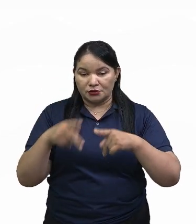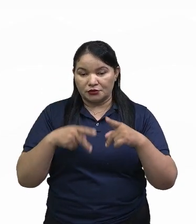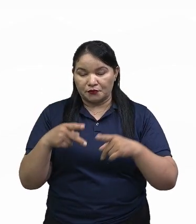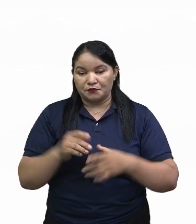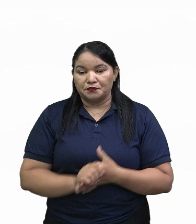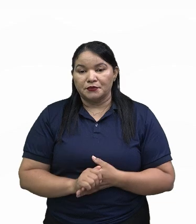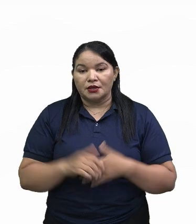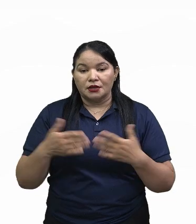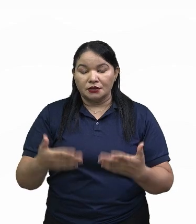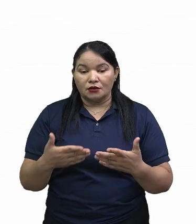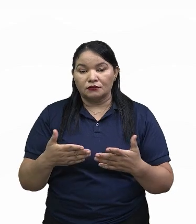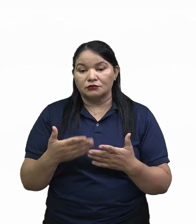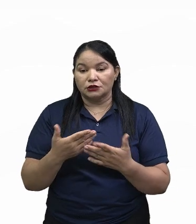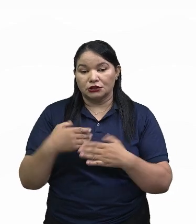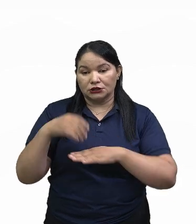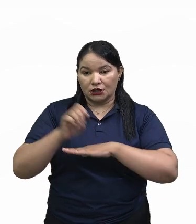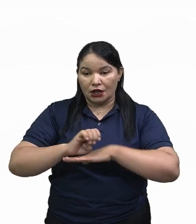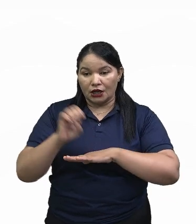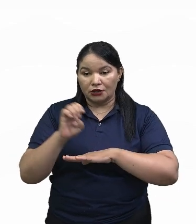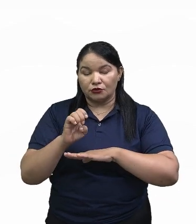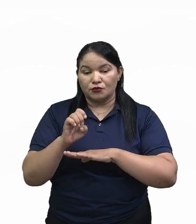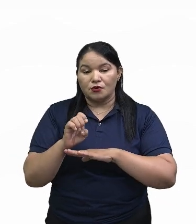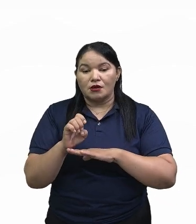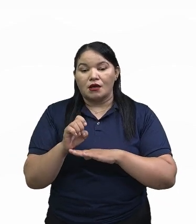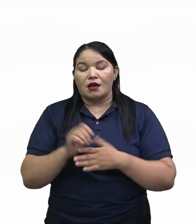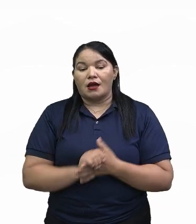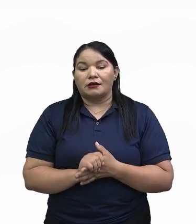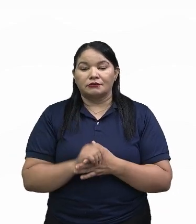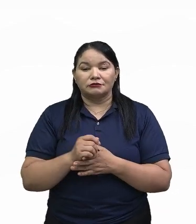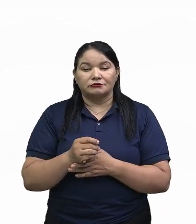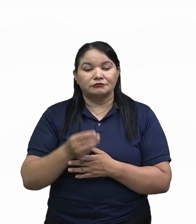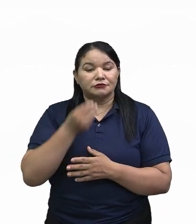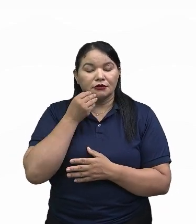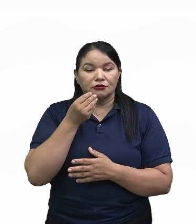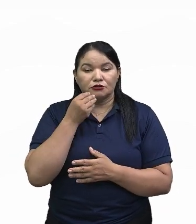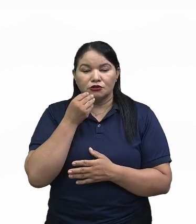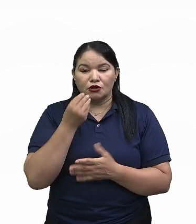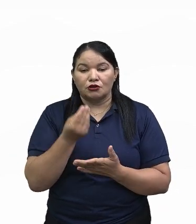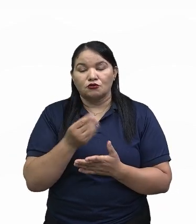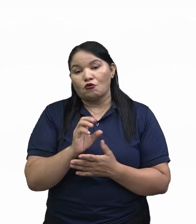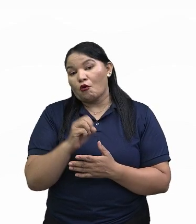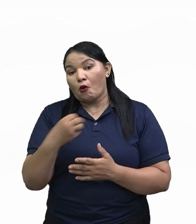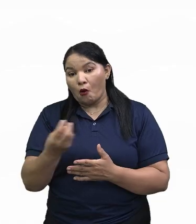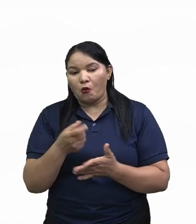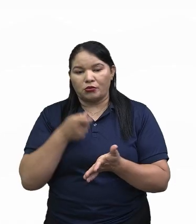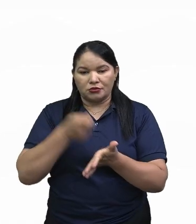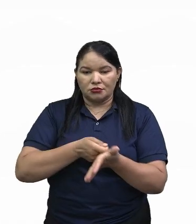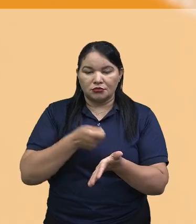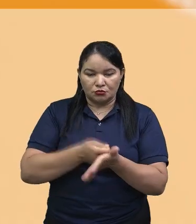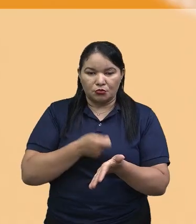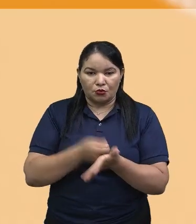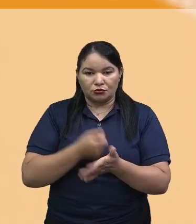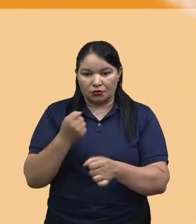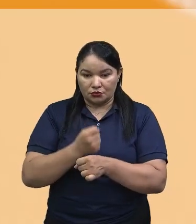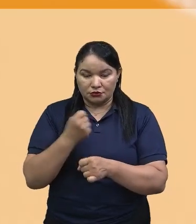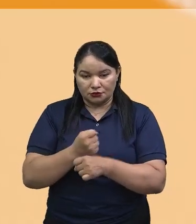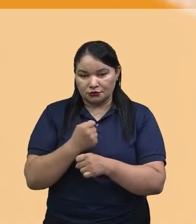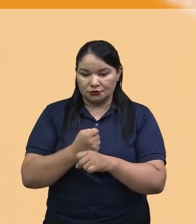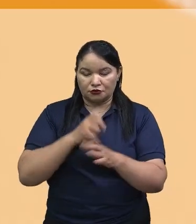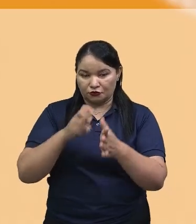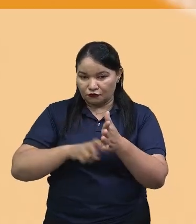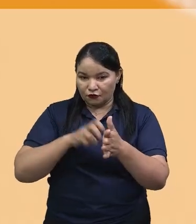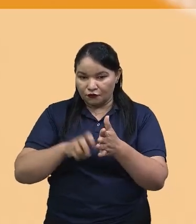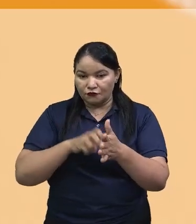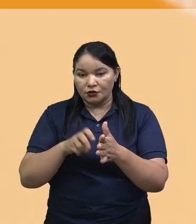aí, o Estado tentando construir, né, na verdade, impondo a construção de uma ferrovia